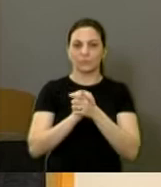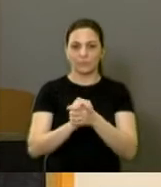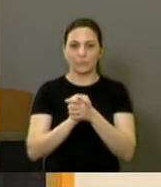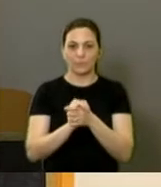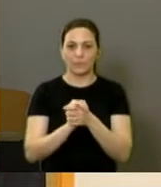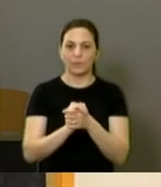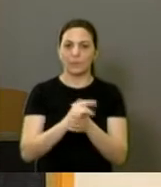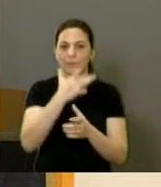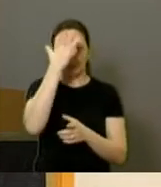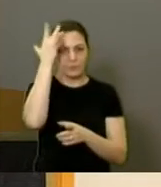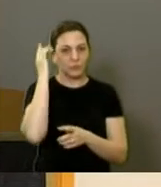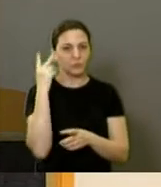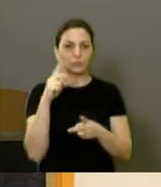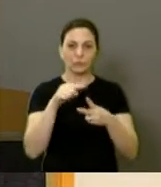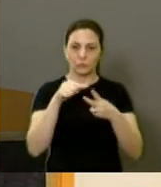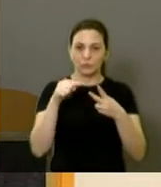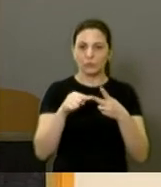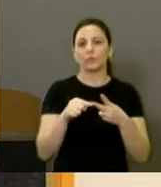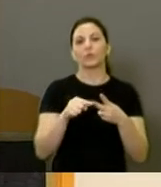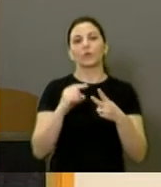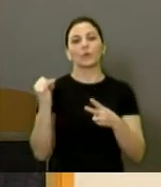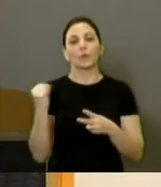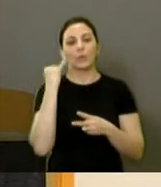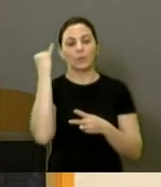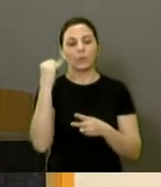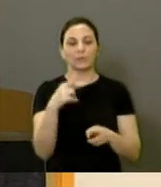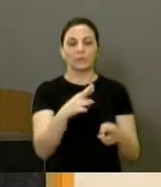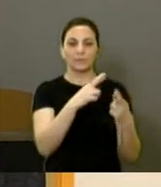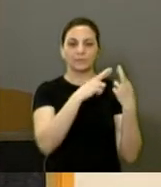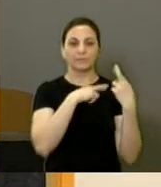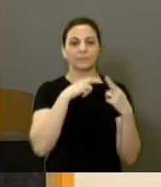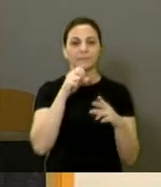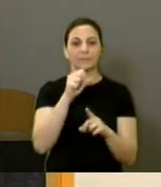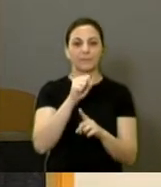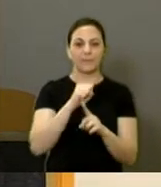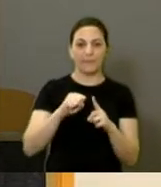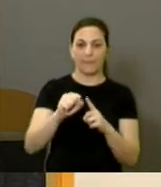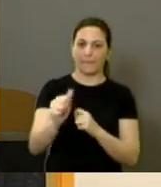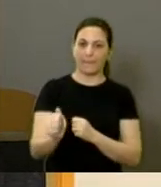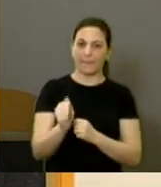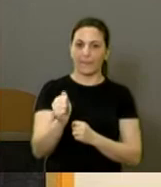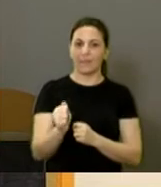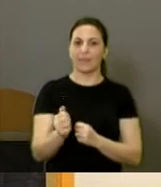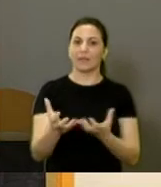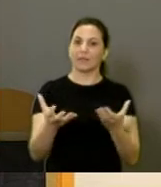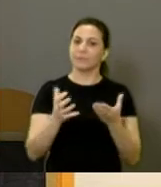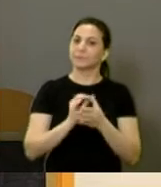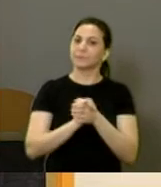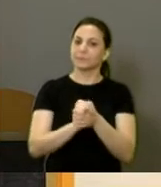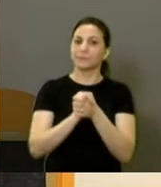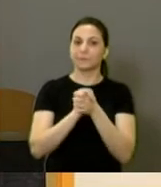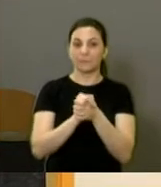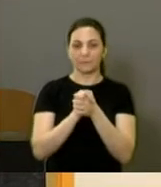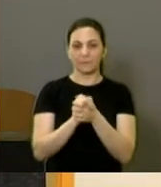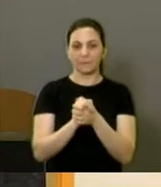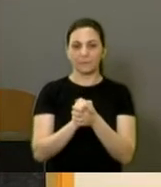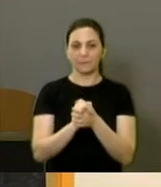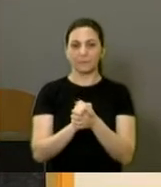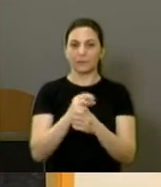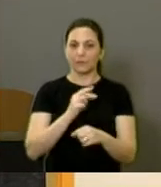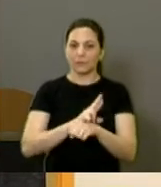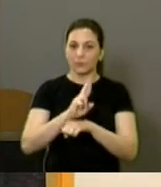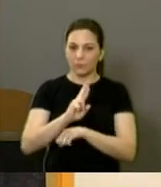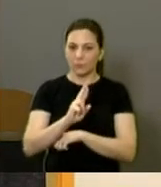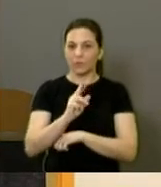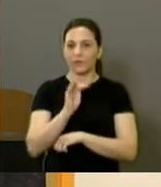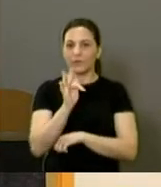dois araraquarenses que têm cumprido um papel importante em nossa cidade. Quero cumprimentar o doutor